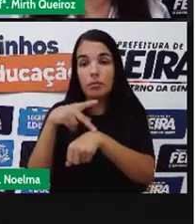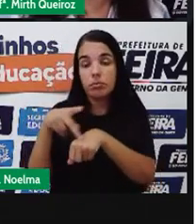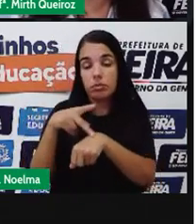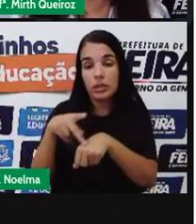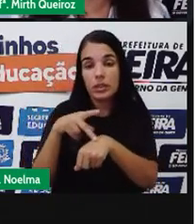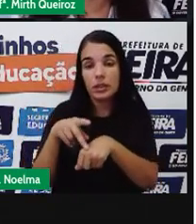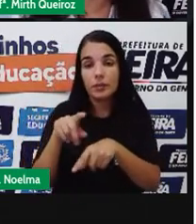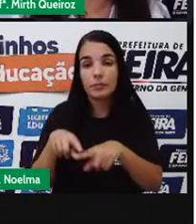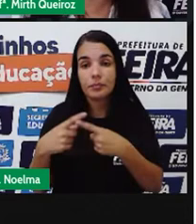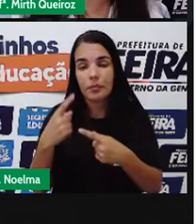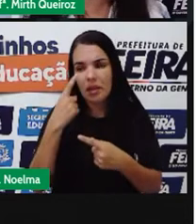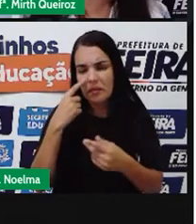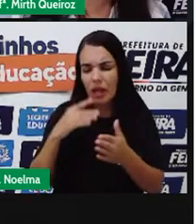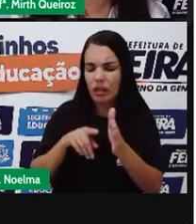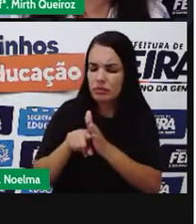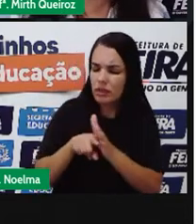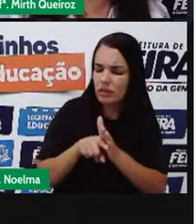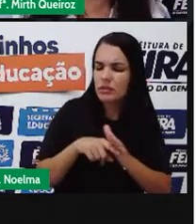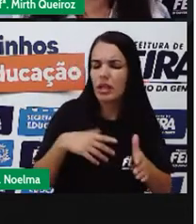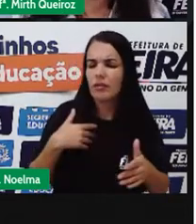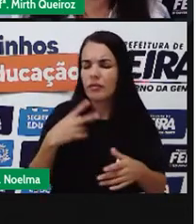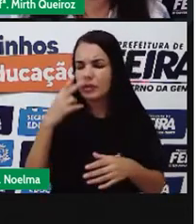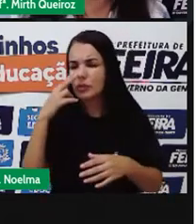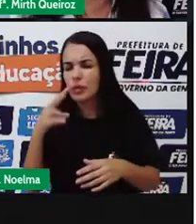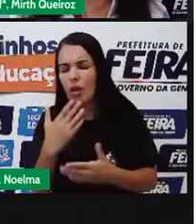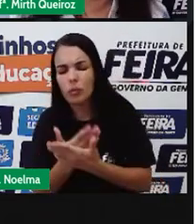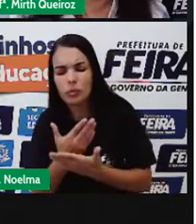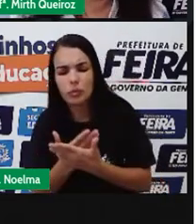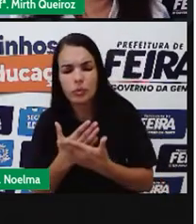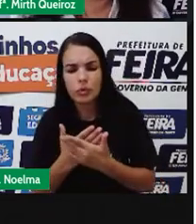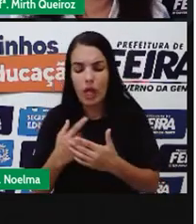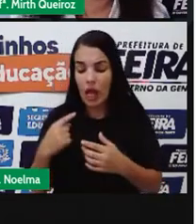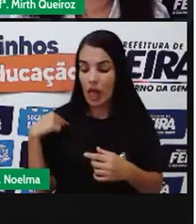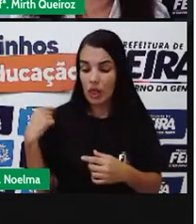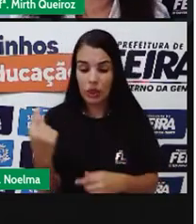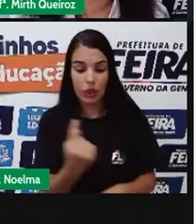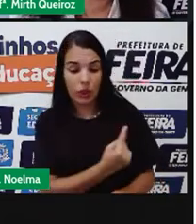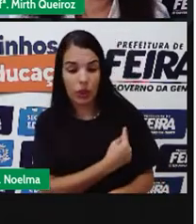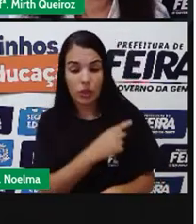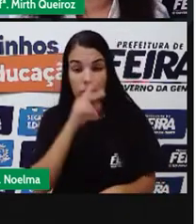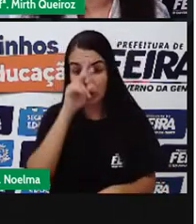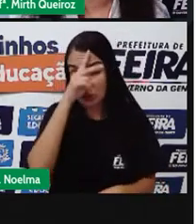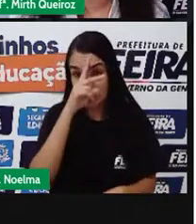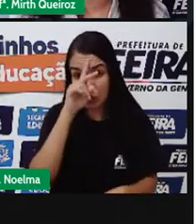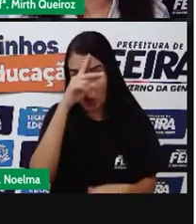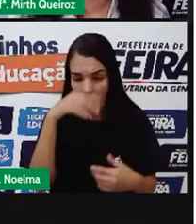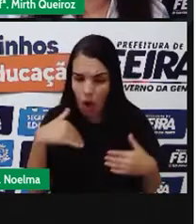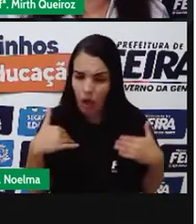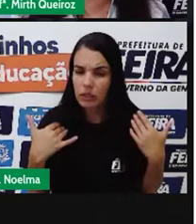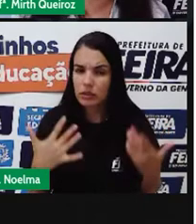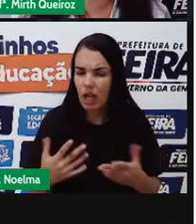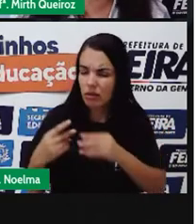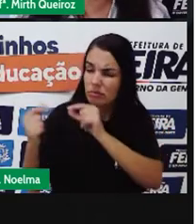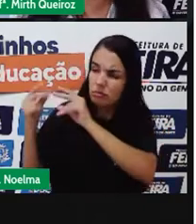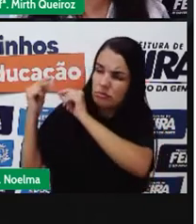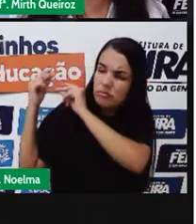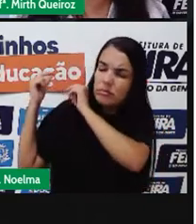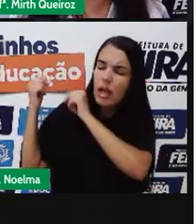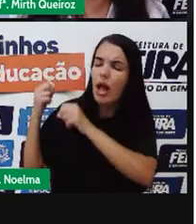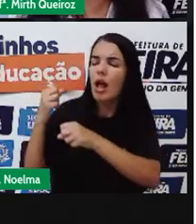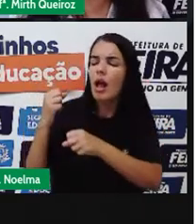a nossa história, fazendo um estudo sobre a nossa história, que foi o que a gente fez esse ano, quando a gente estudou lá, sobre o início